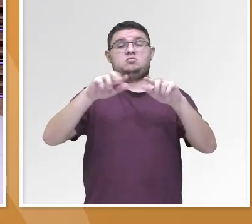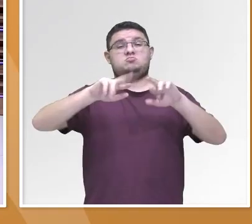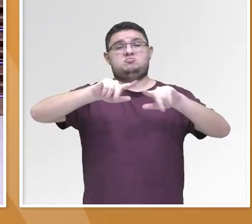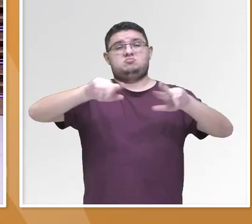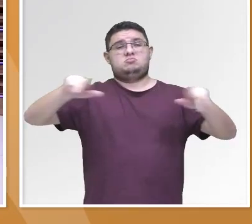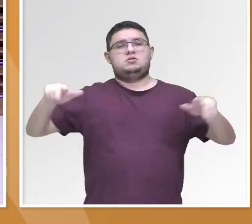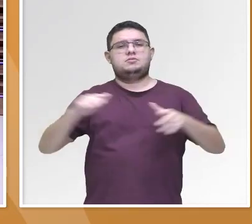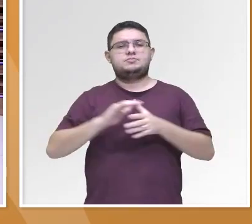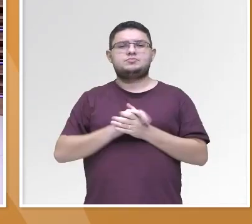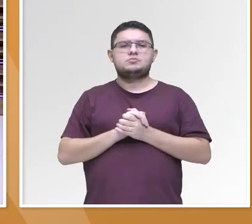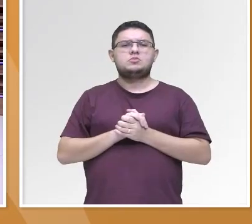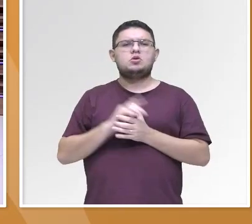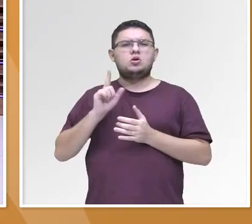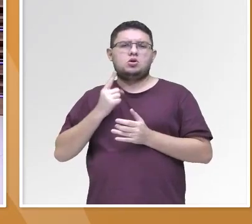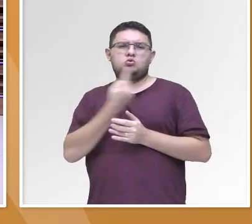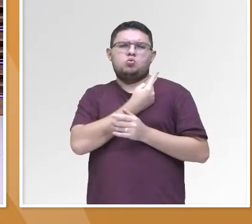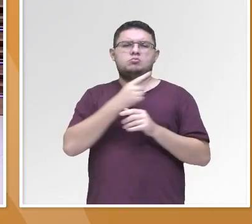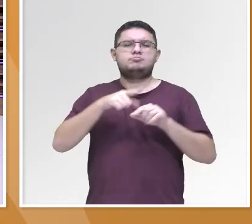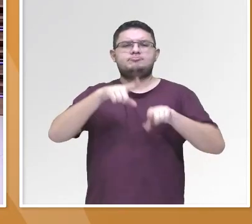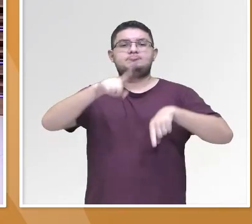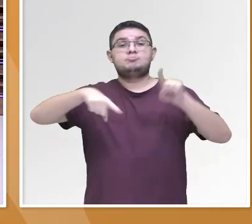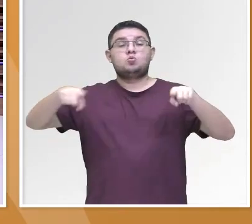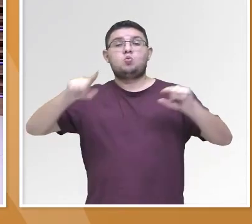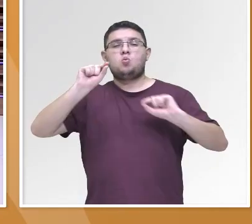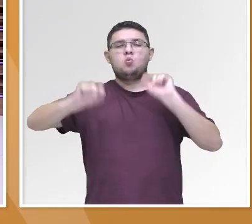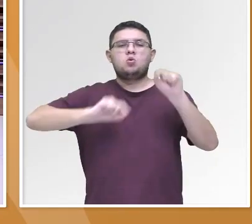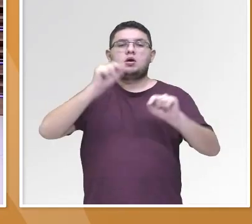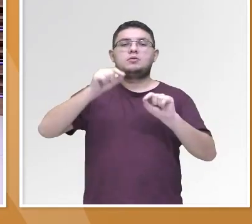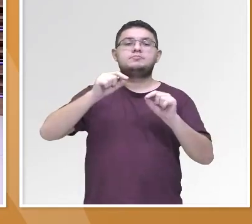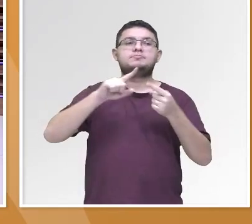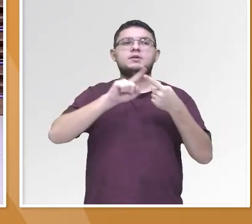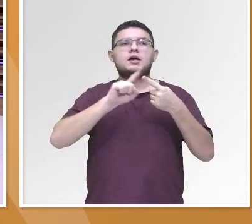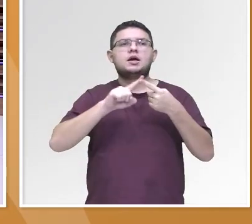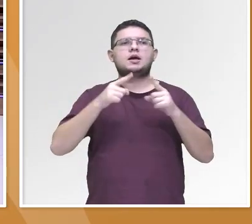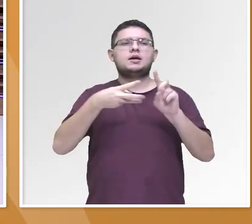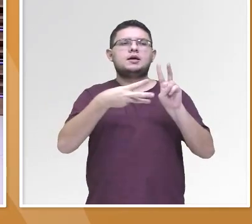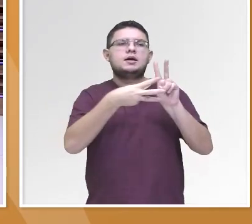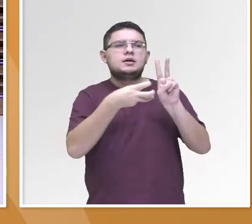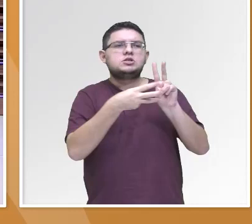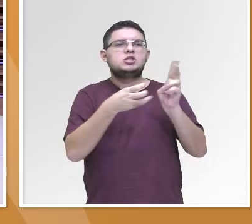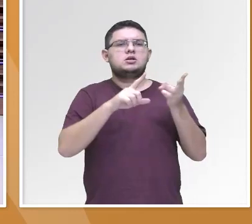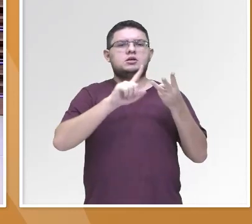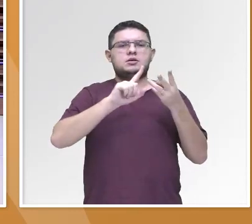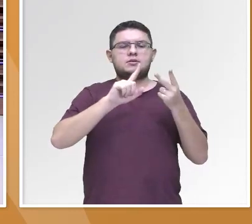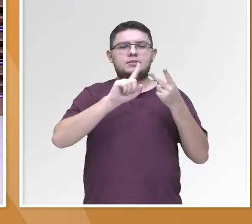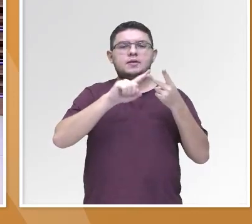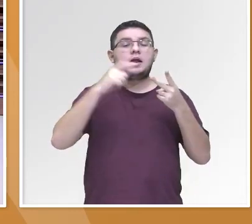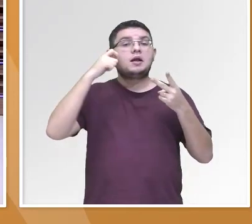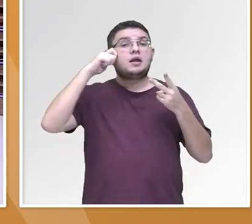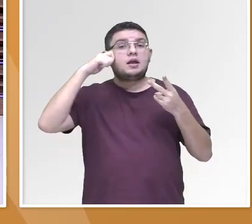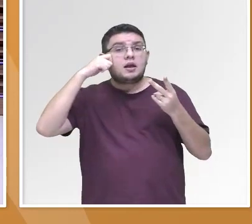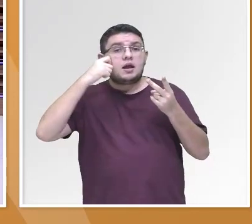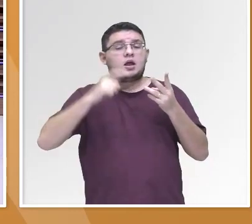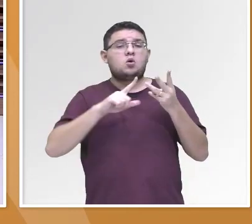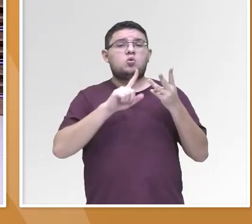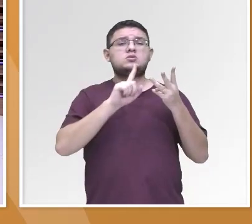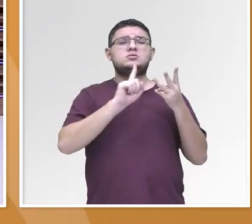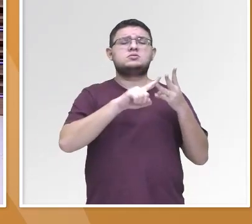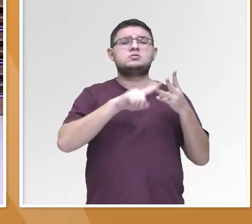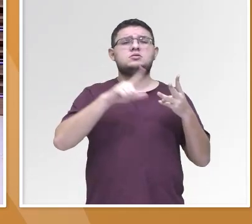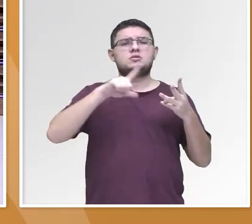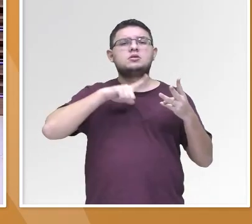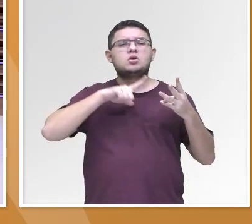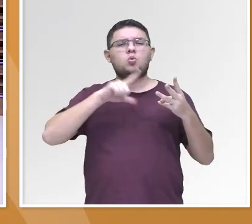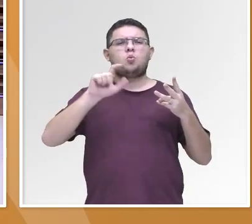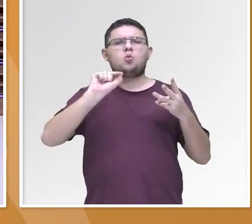etnias. Entre elas, claro que nós temos os indígenas, nós temos os negros que foram trazidos da África, temos